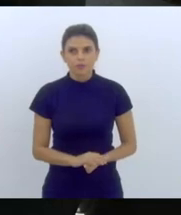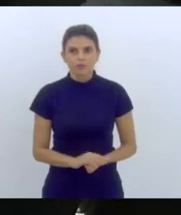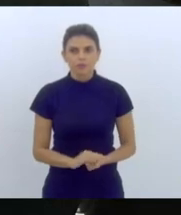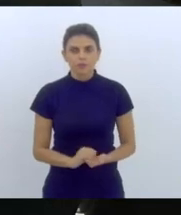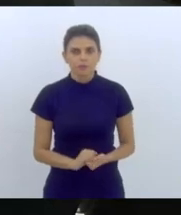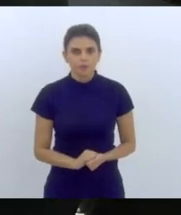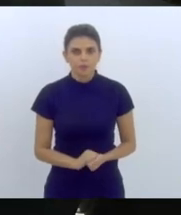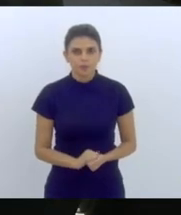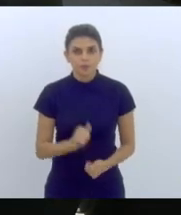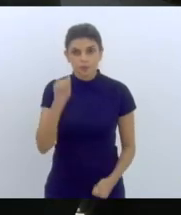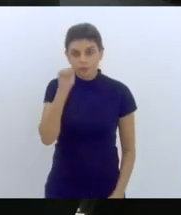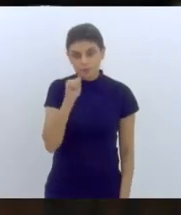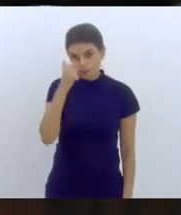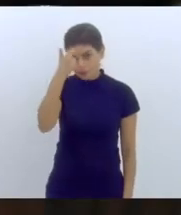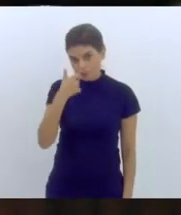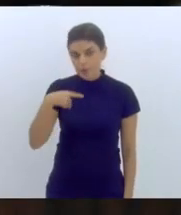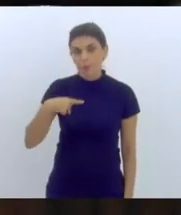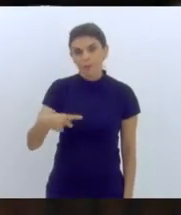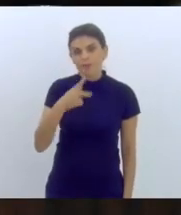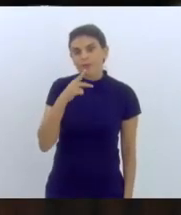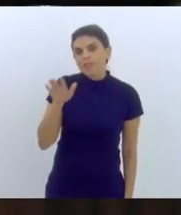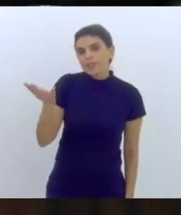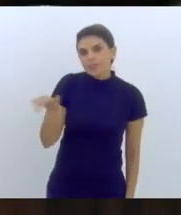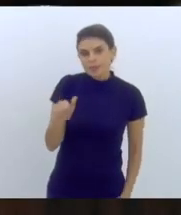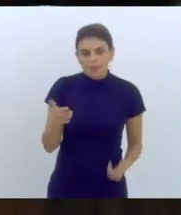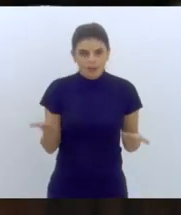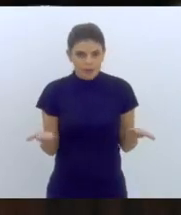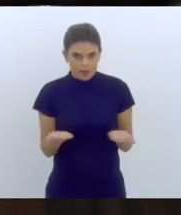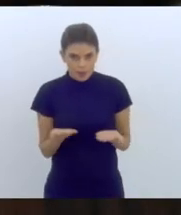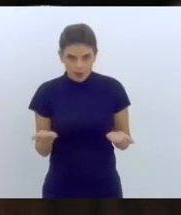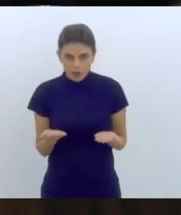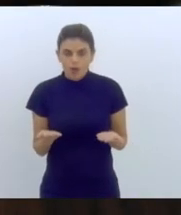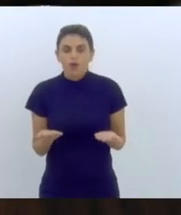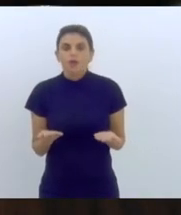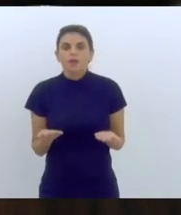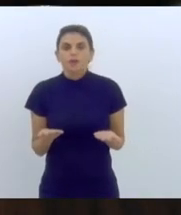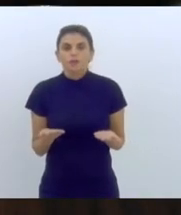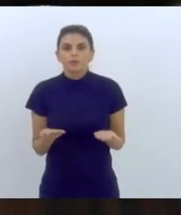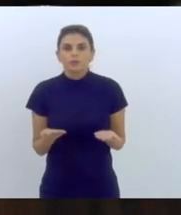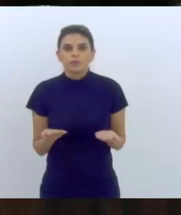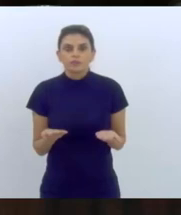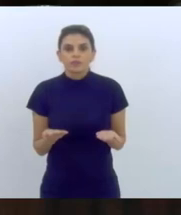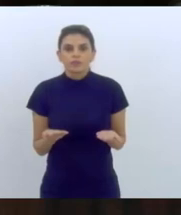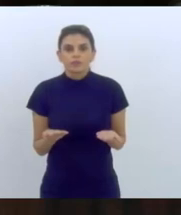A presidência irá chamar aos trabalhos da casa para...